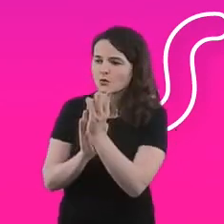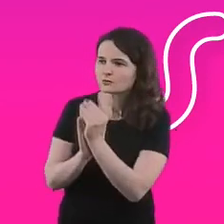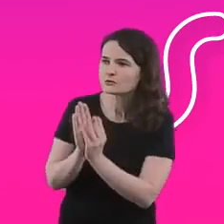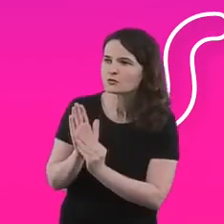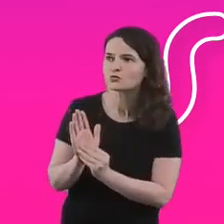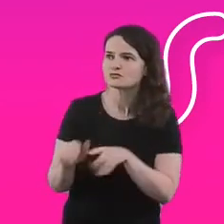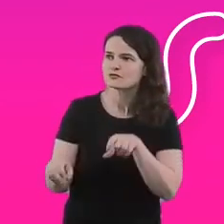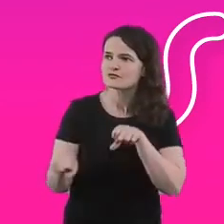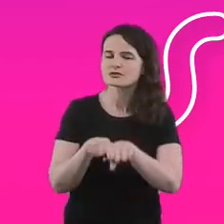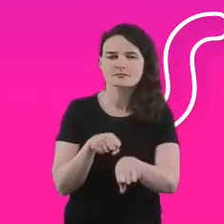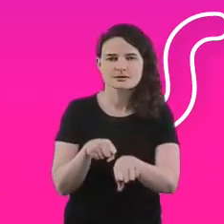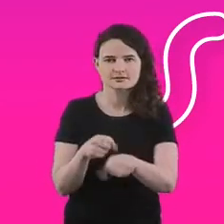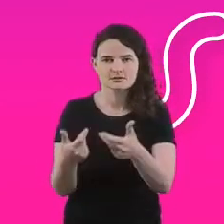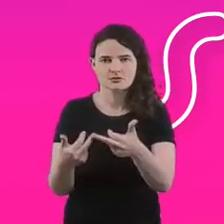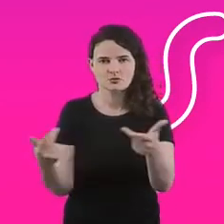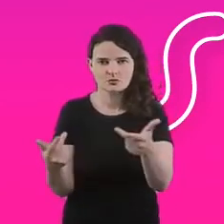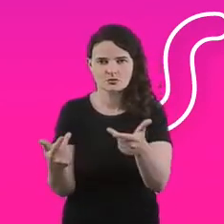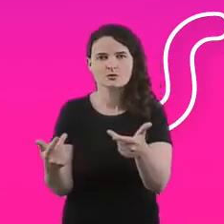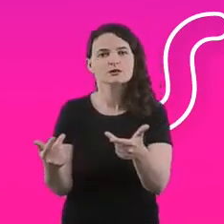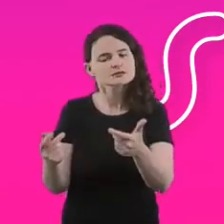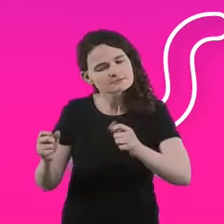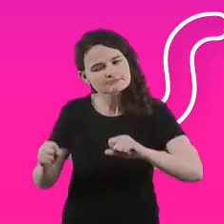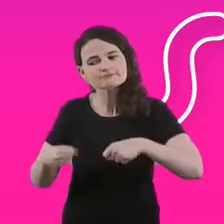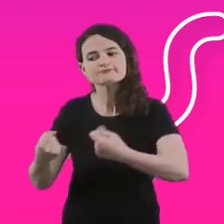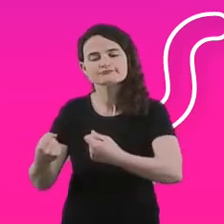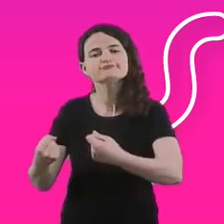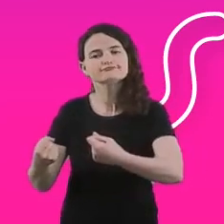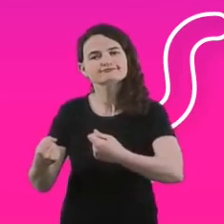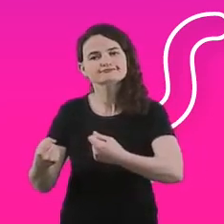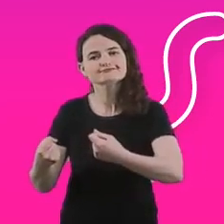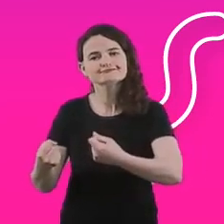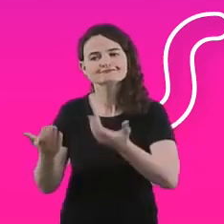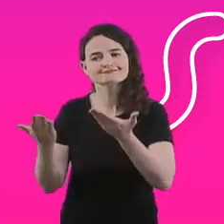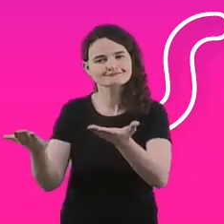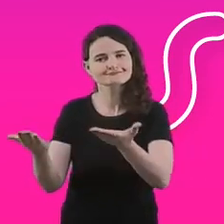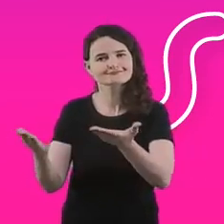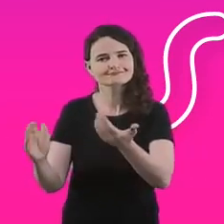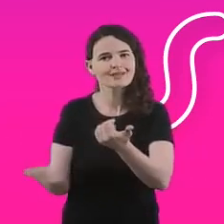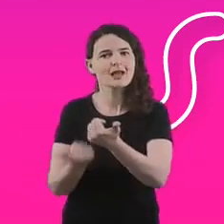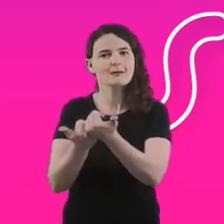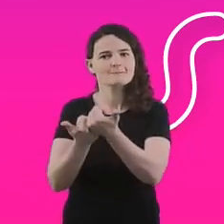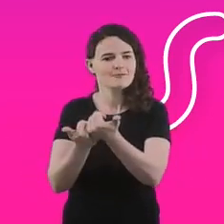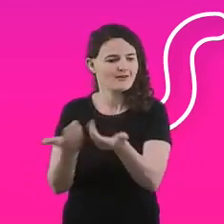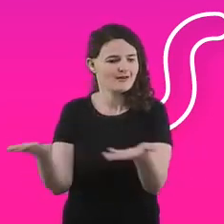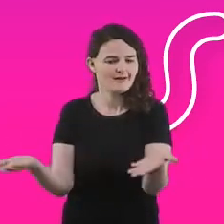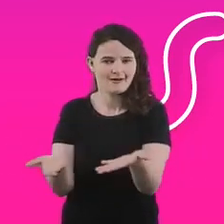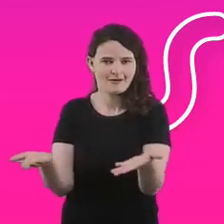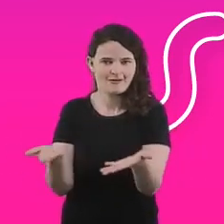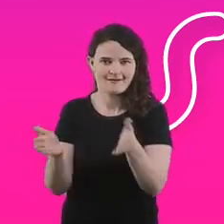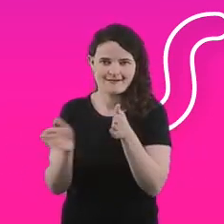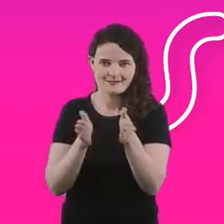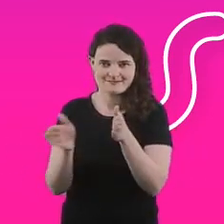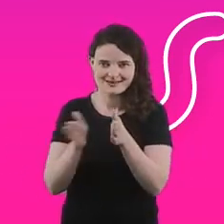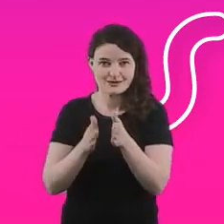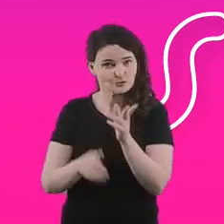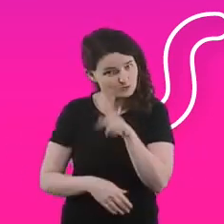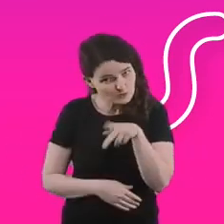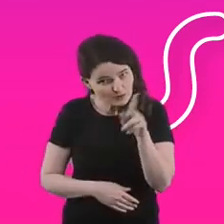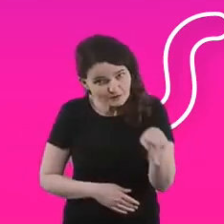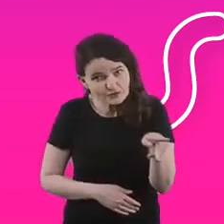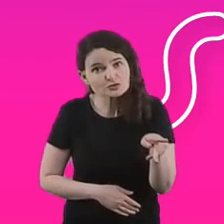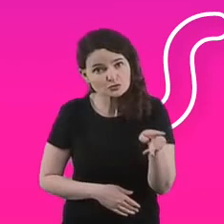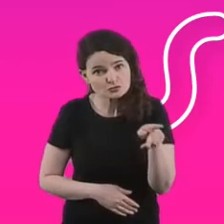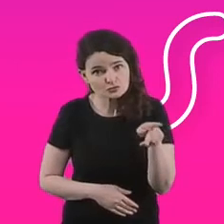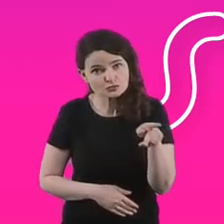para que ele pudesse passar por esse período, o professor, principalmente, mantendo a sua